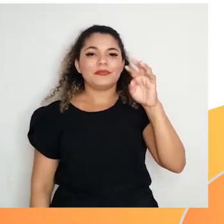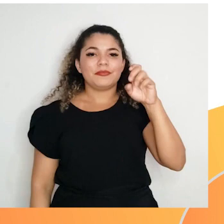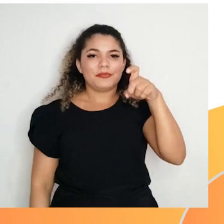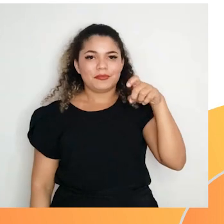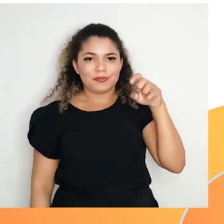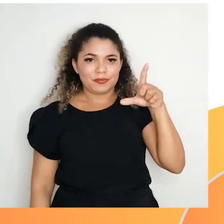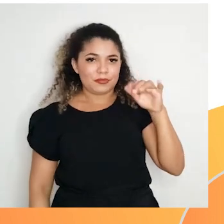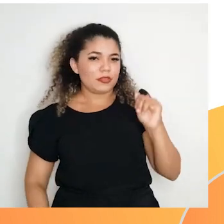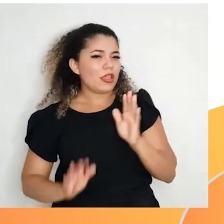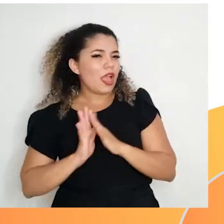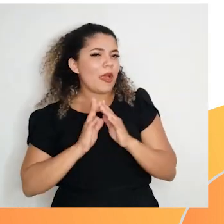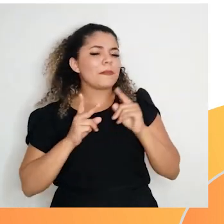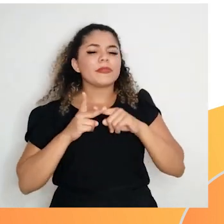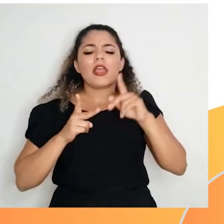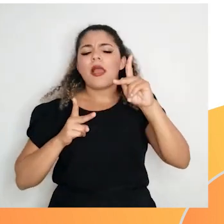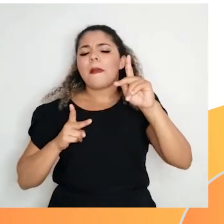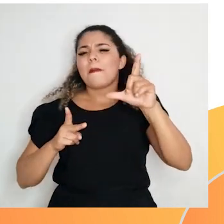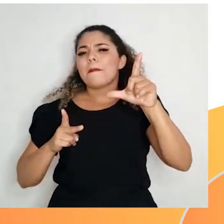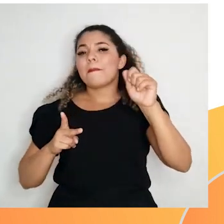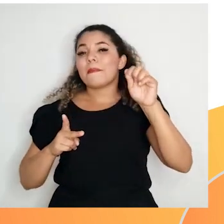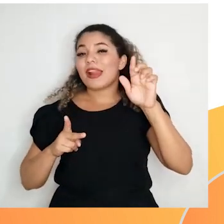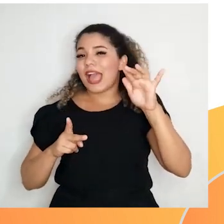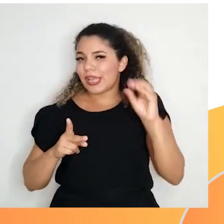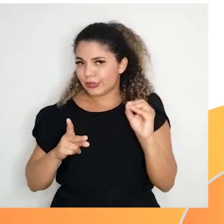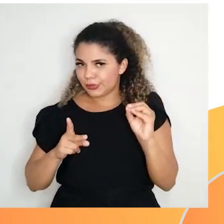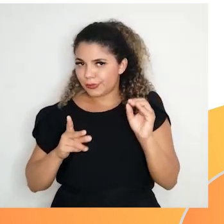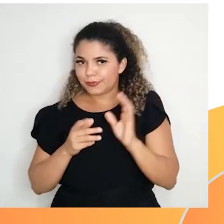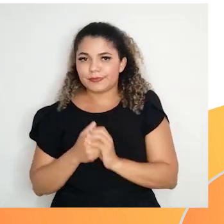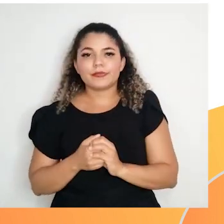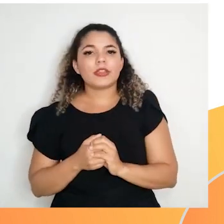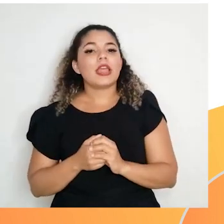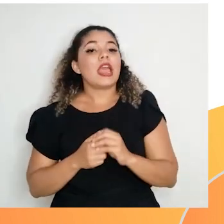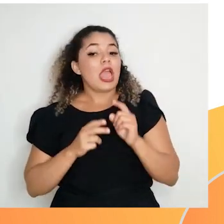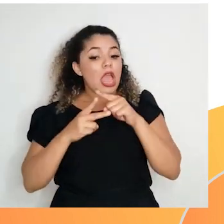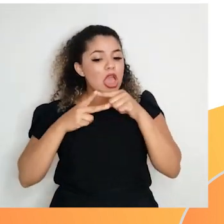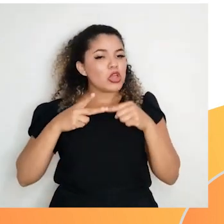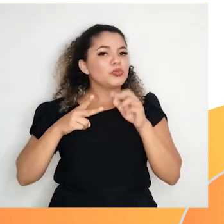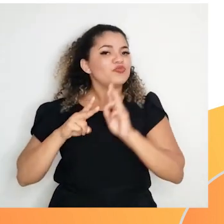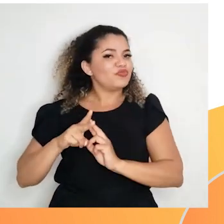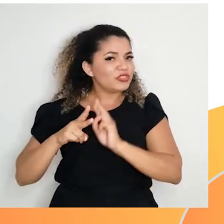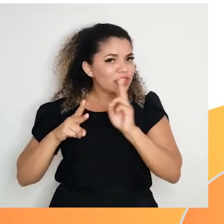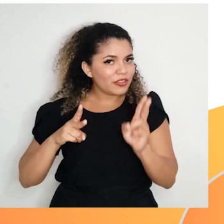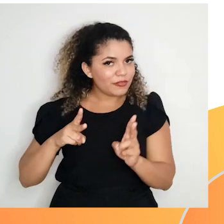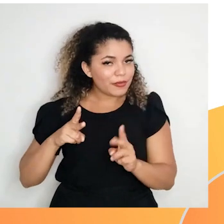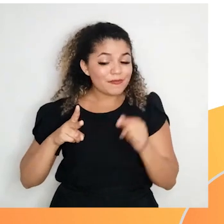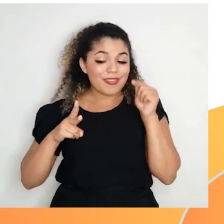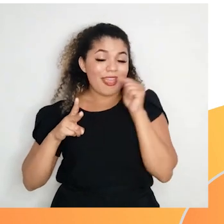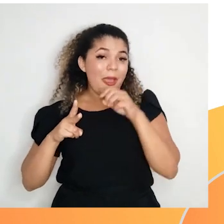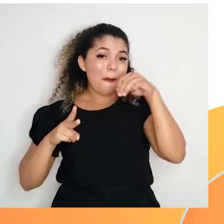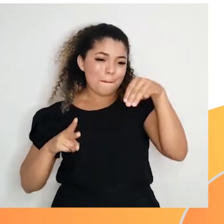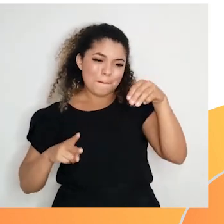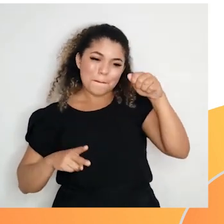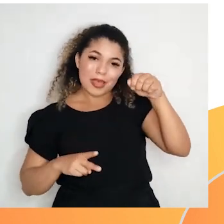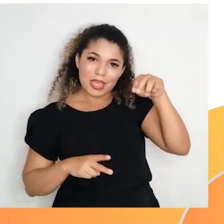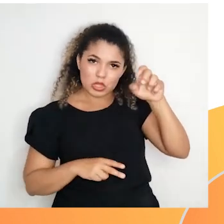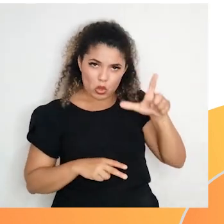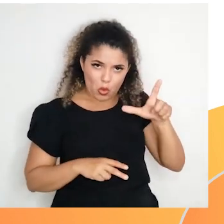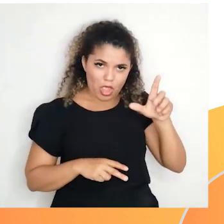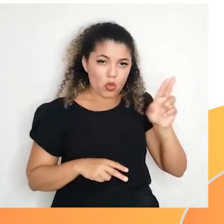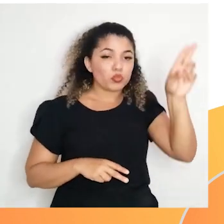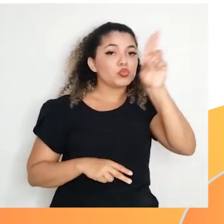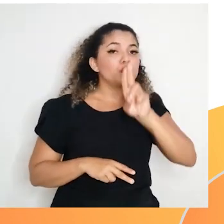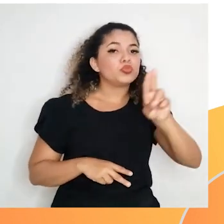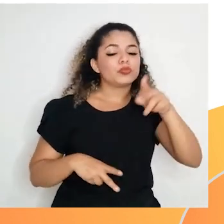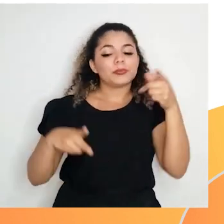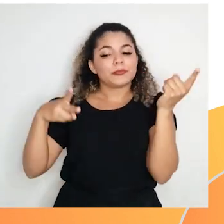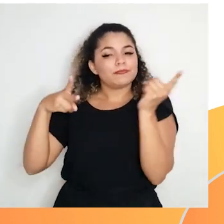intertextualidade e plágio. Sim, as duas são bem diferentes. O Manuel de Barros, ele se